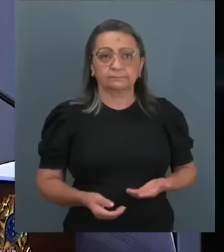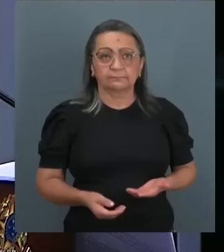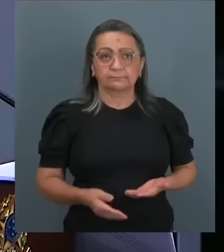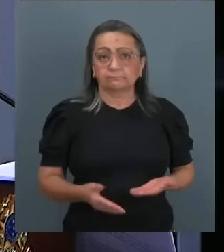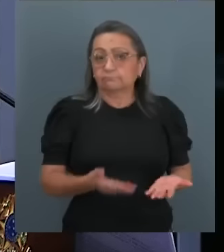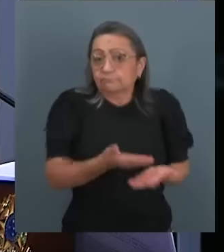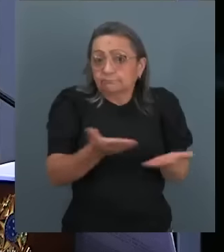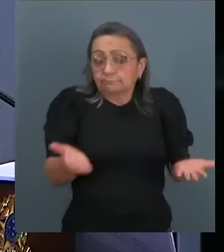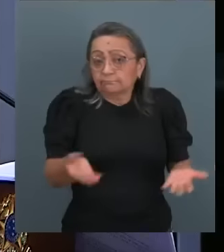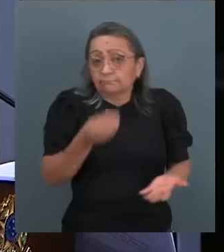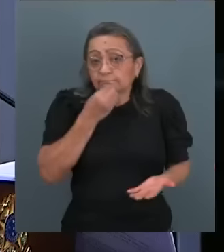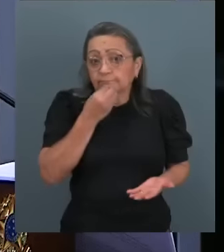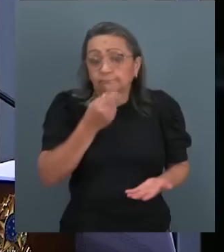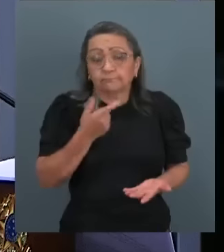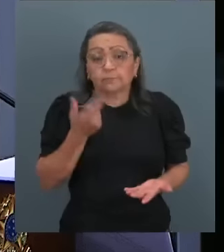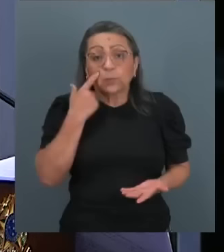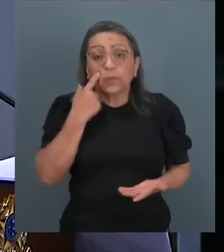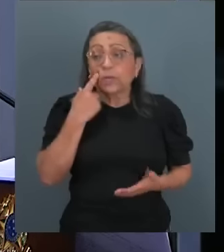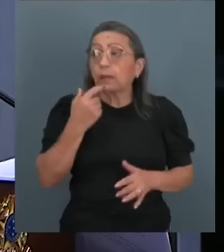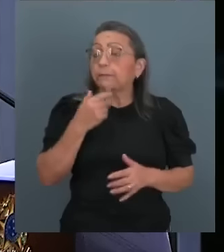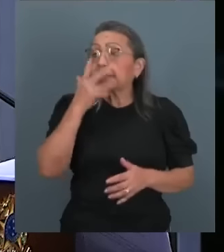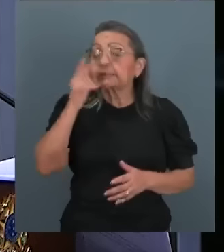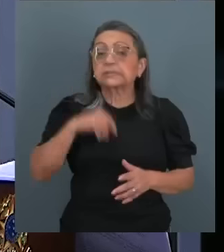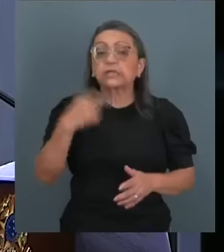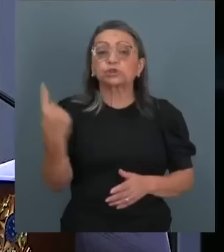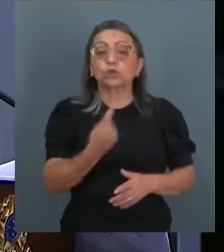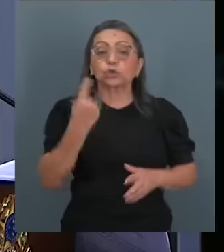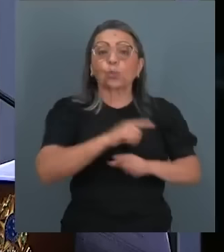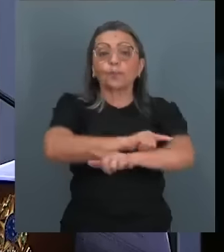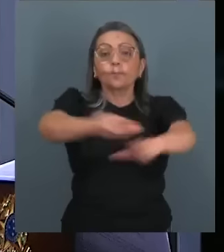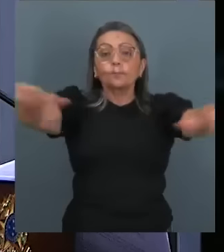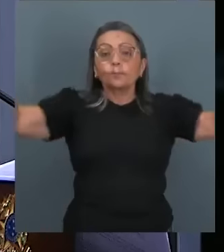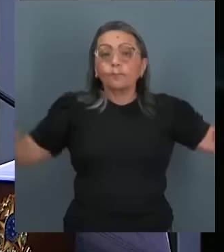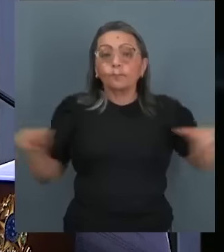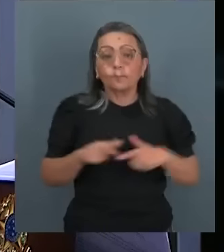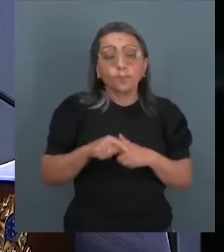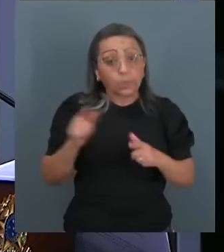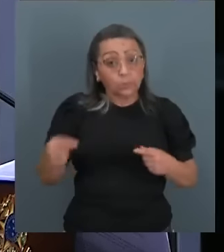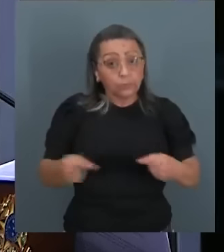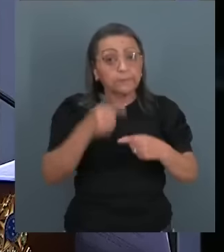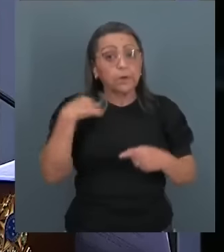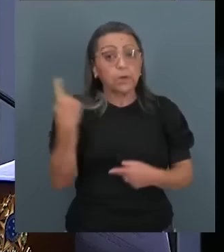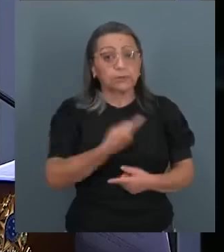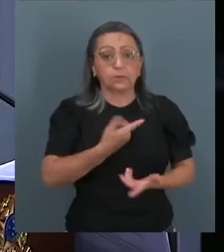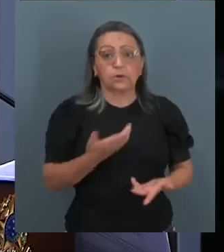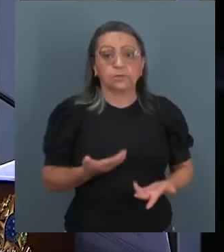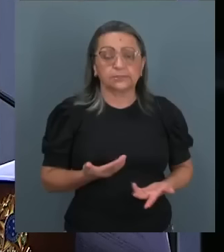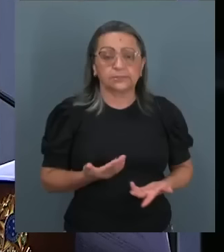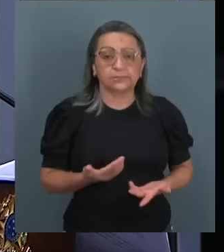Isso não deveria ser pregar no deserto. Isso importa a todos nós.